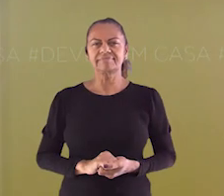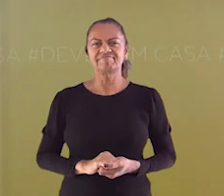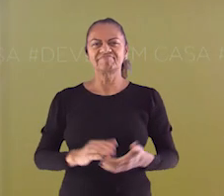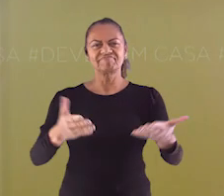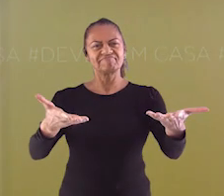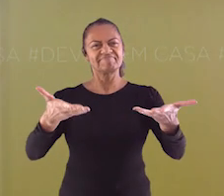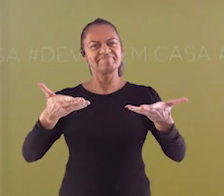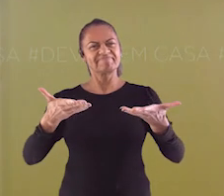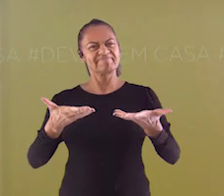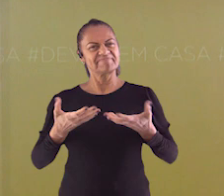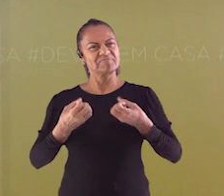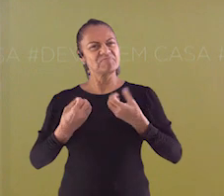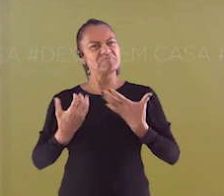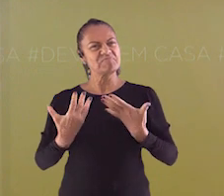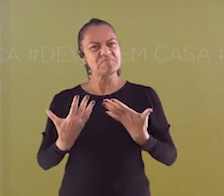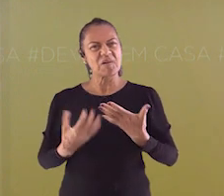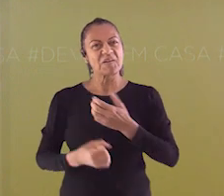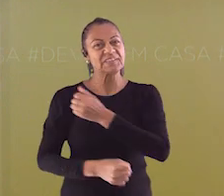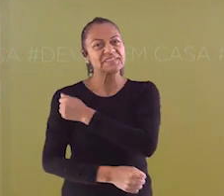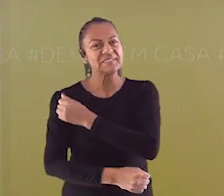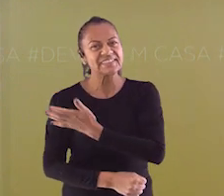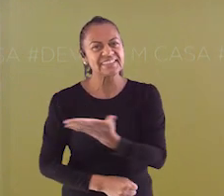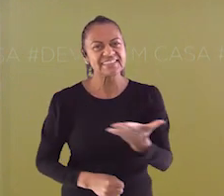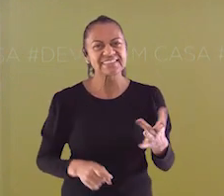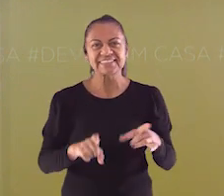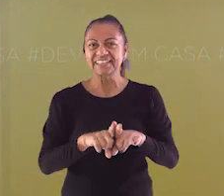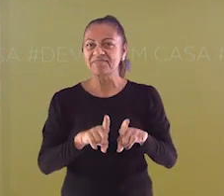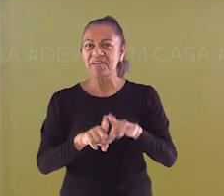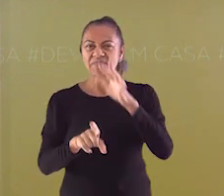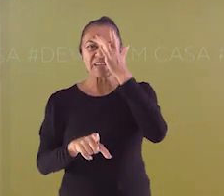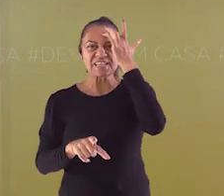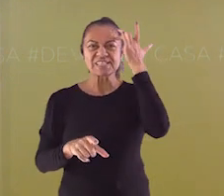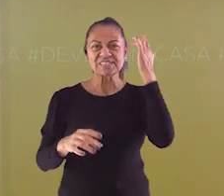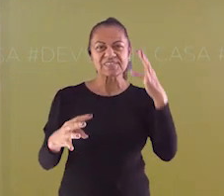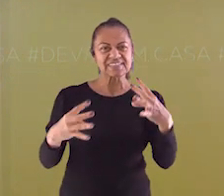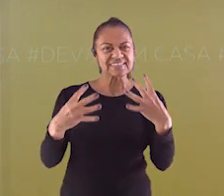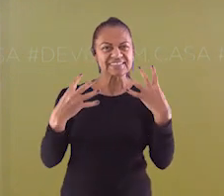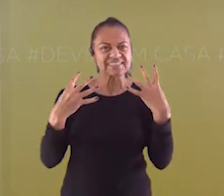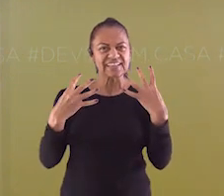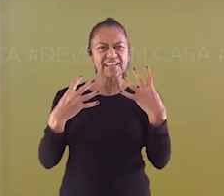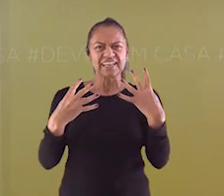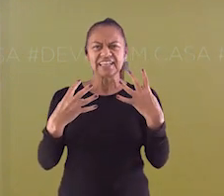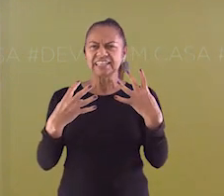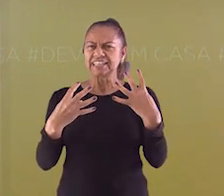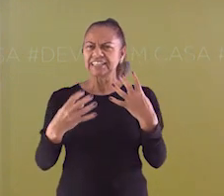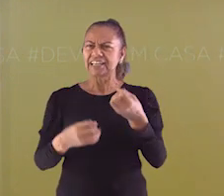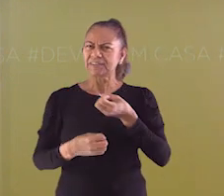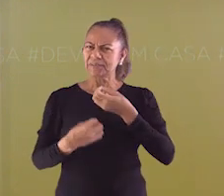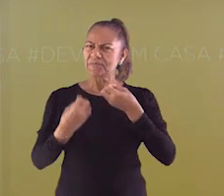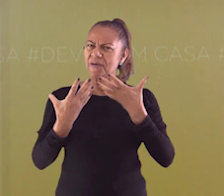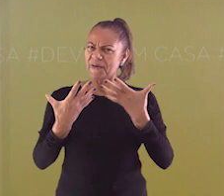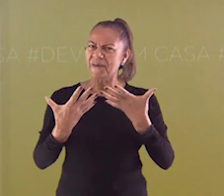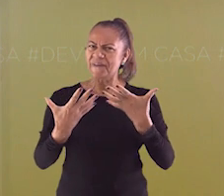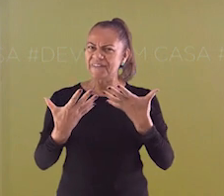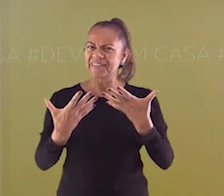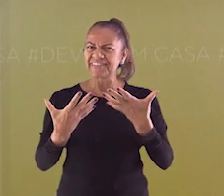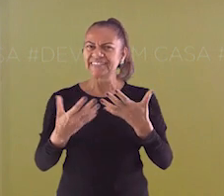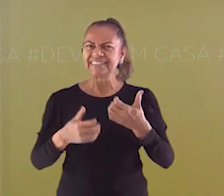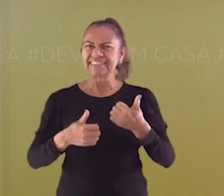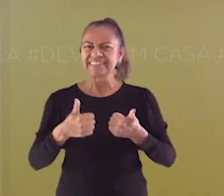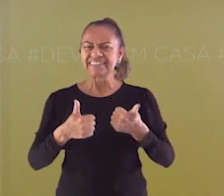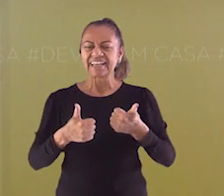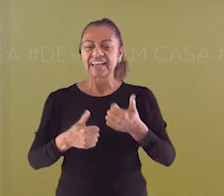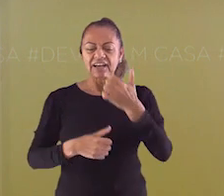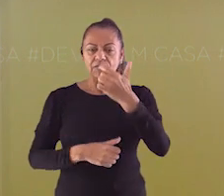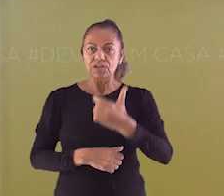Sejam bem-vindos, estudantes, e a todos que nos acompanham. Tudo ótimo com vocês? Para quem ainda não me conhece,